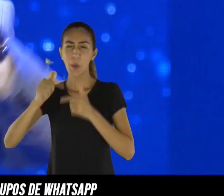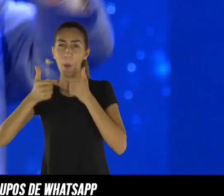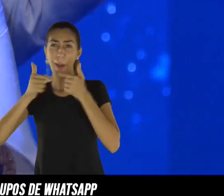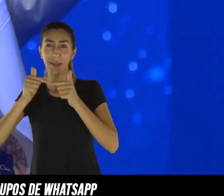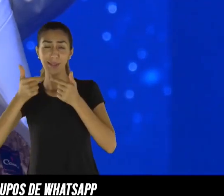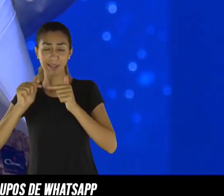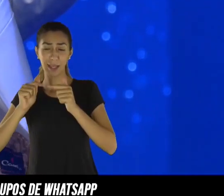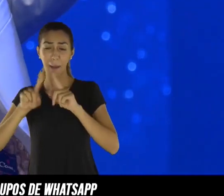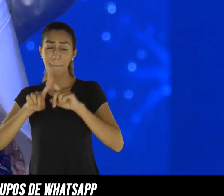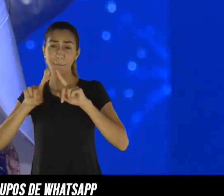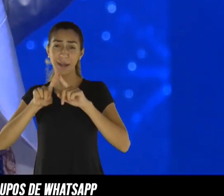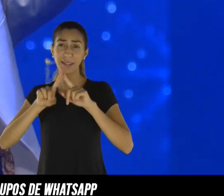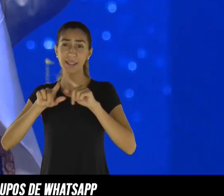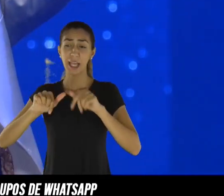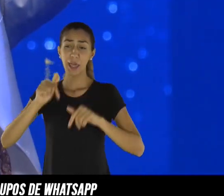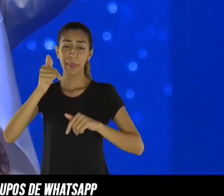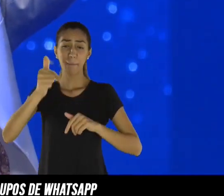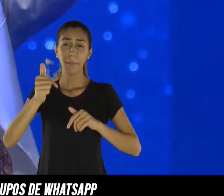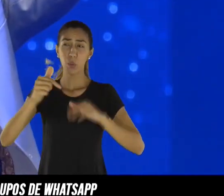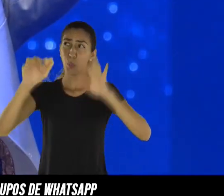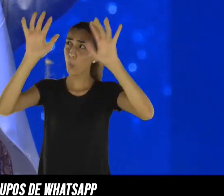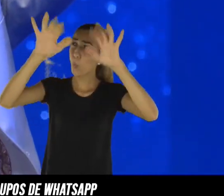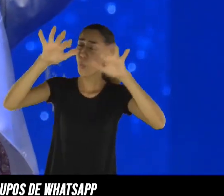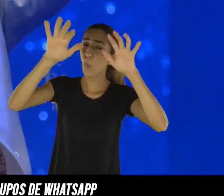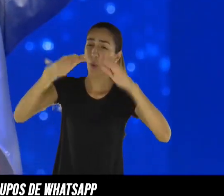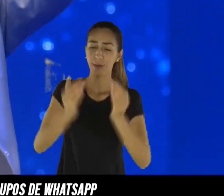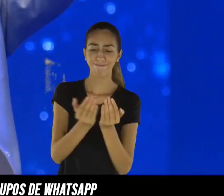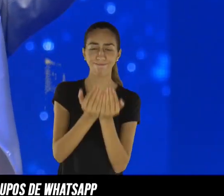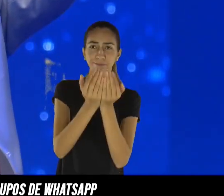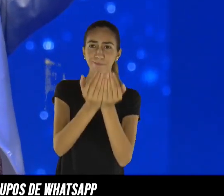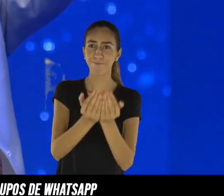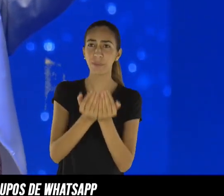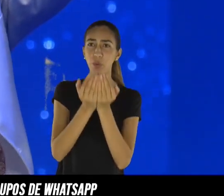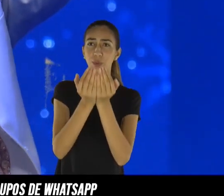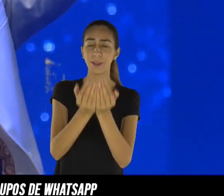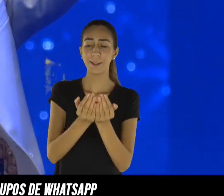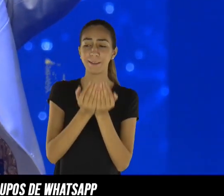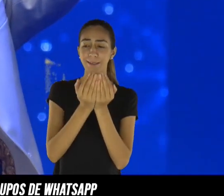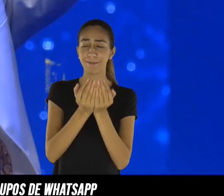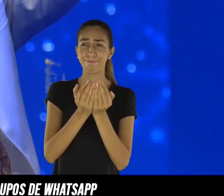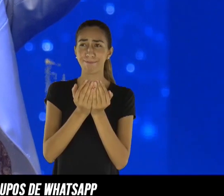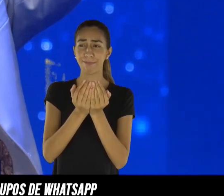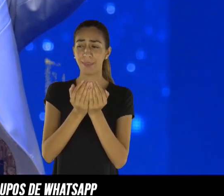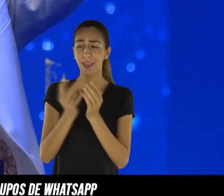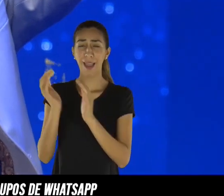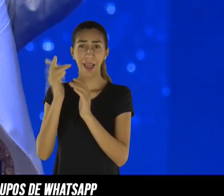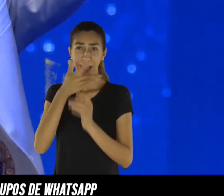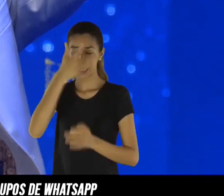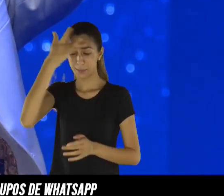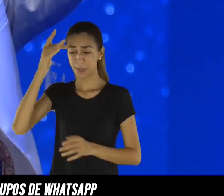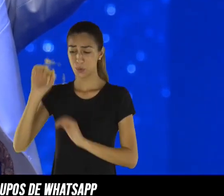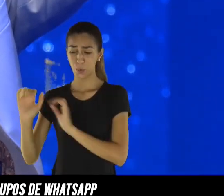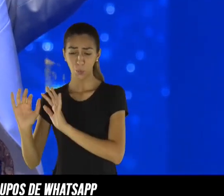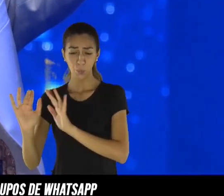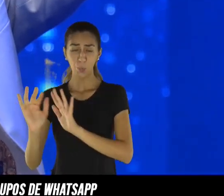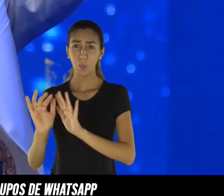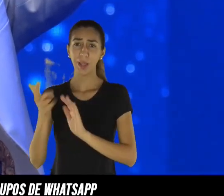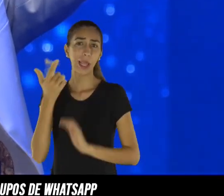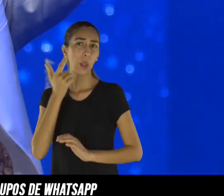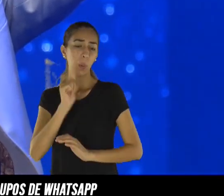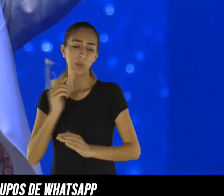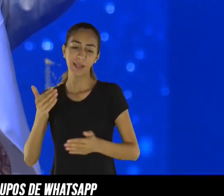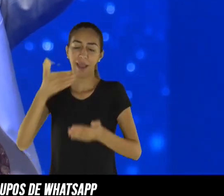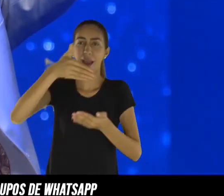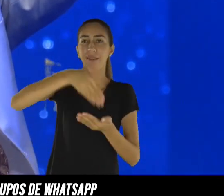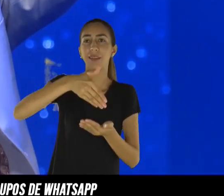Mas eu e você, nós vamos ser arrebatados, amém? Prioridade, prioridade, prioridade, prioridade, ser arrebatado. Ah, pastor, minha prioridade